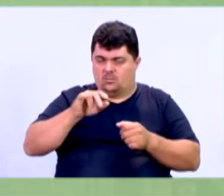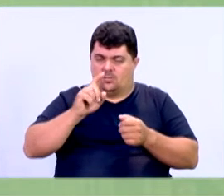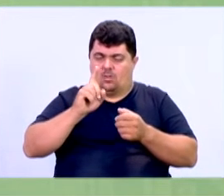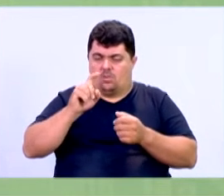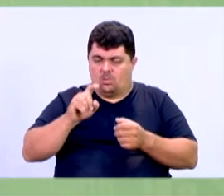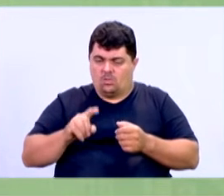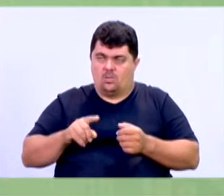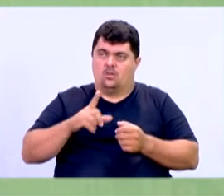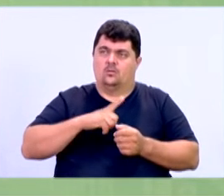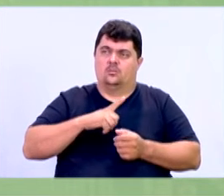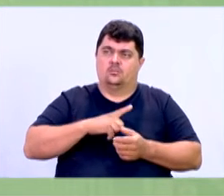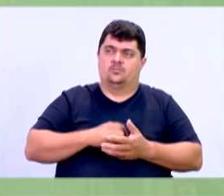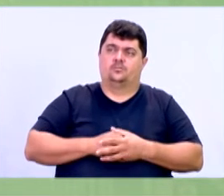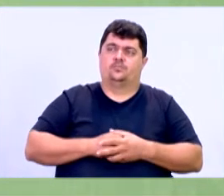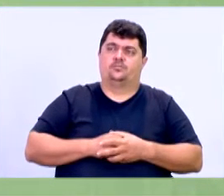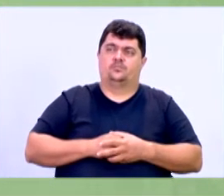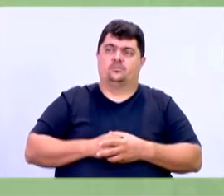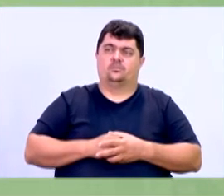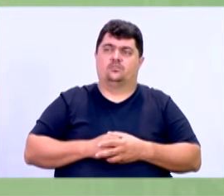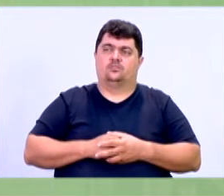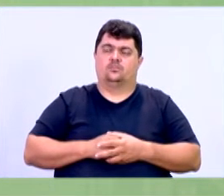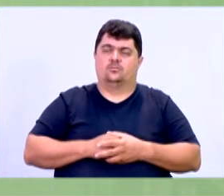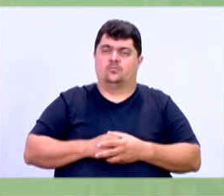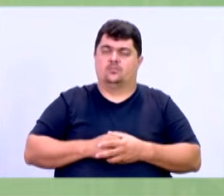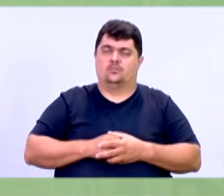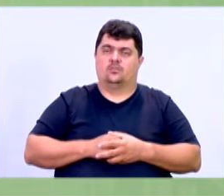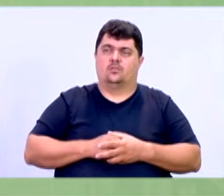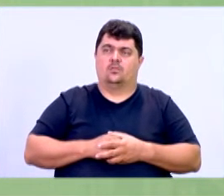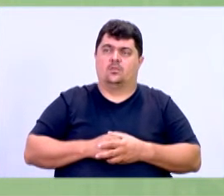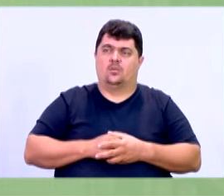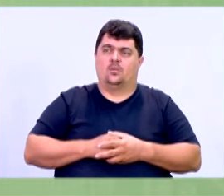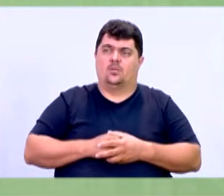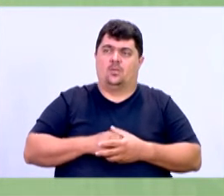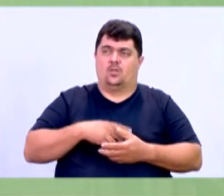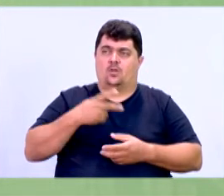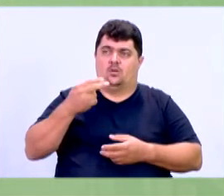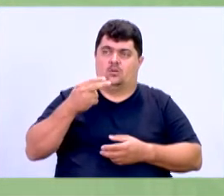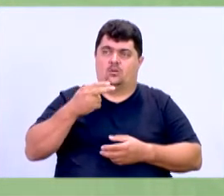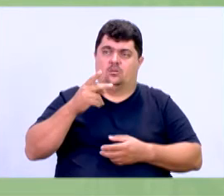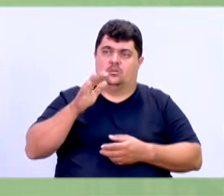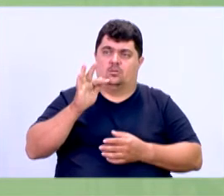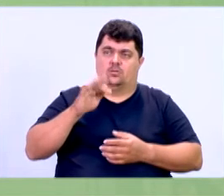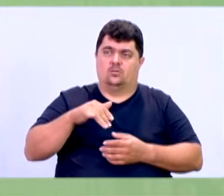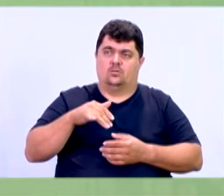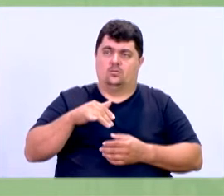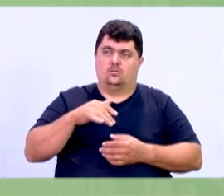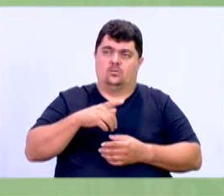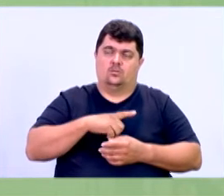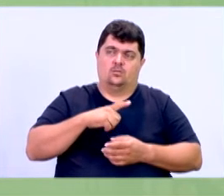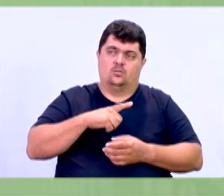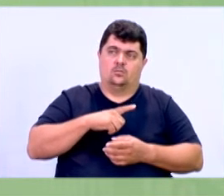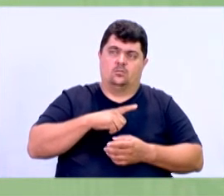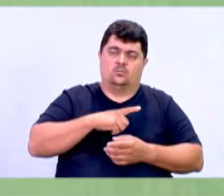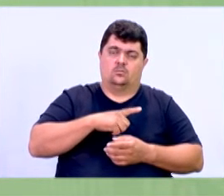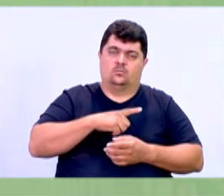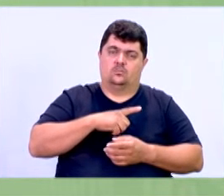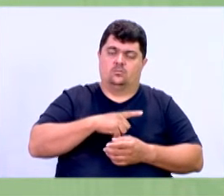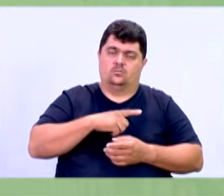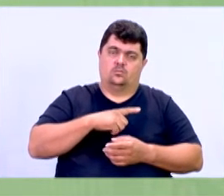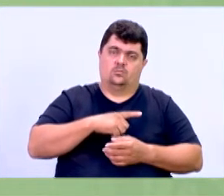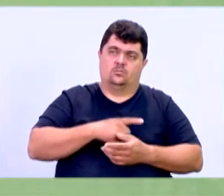disponibilizados rodando. Meu servidor web, meu banco de dados, entre outros. Aqui é a finalização, de fato, que o